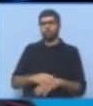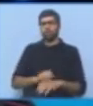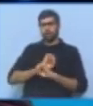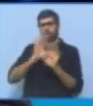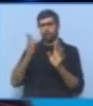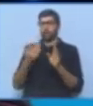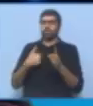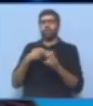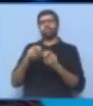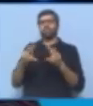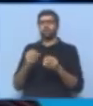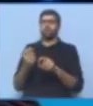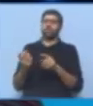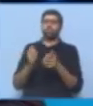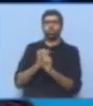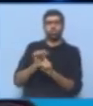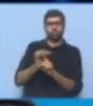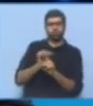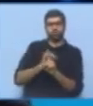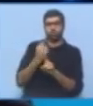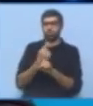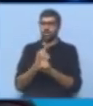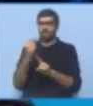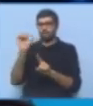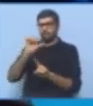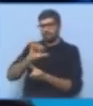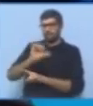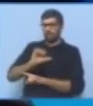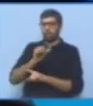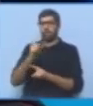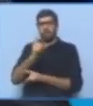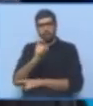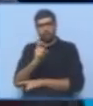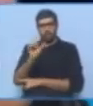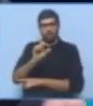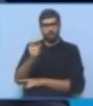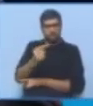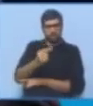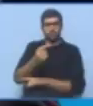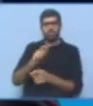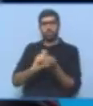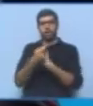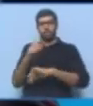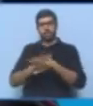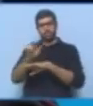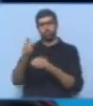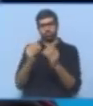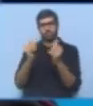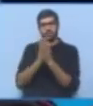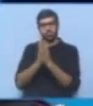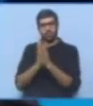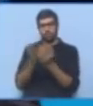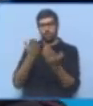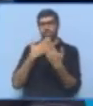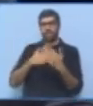umas arestas e limar um pouco alguma tendência menos positiva, mais negativa que temos, então para isso é que vem o Espírito Santo, não é a graça de